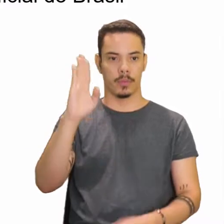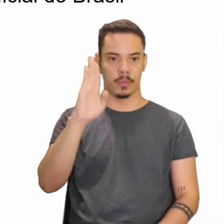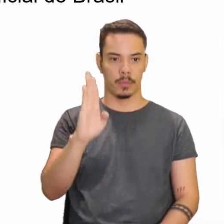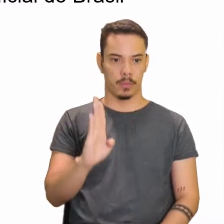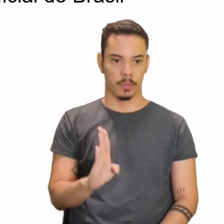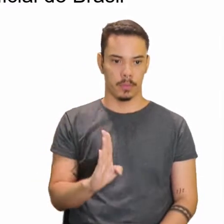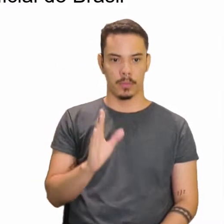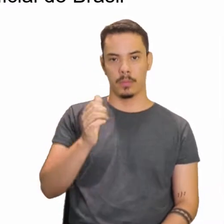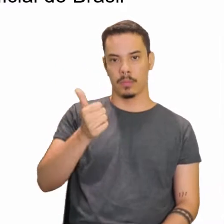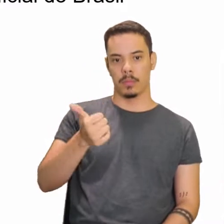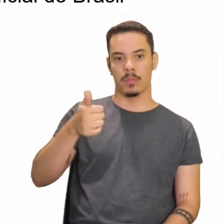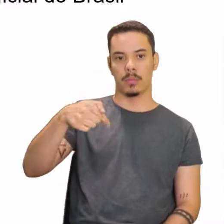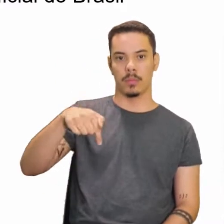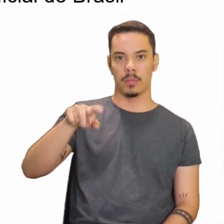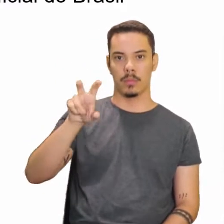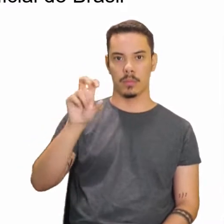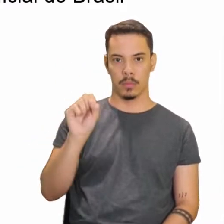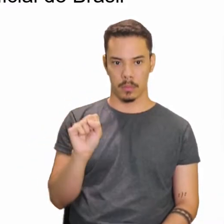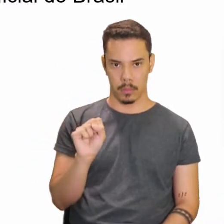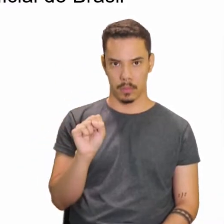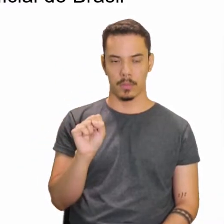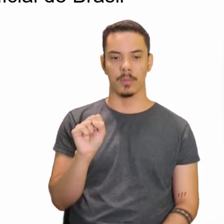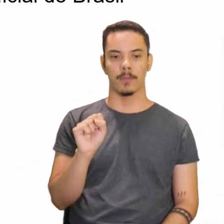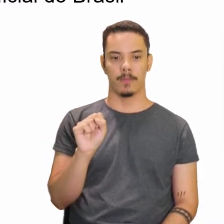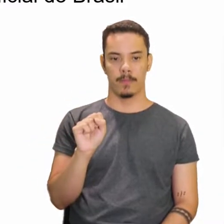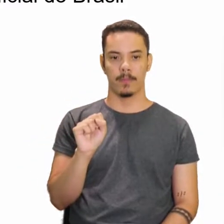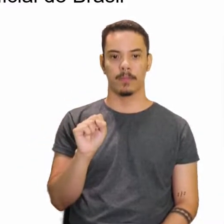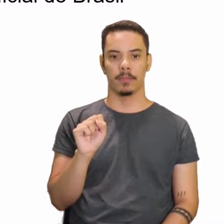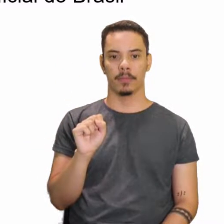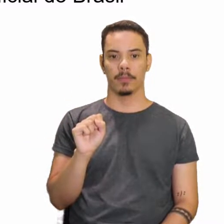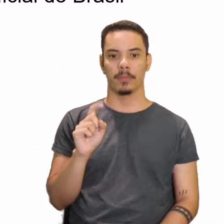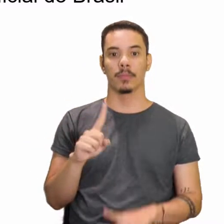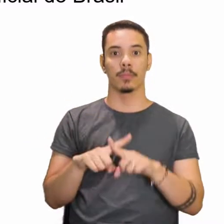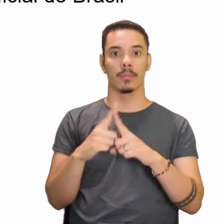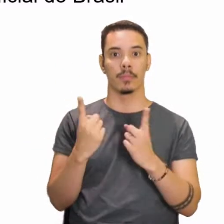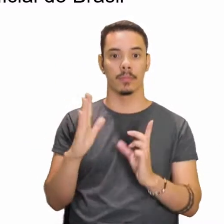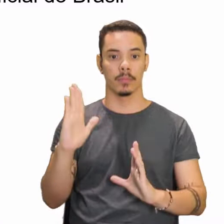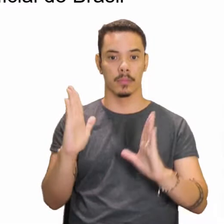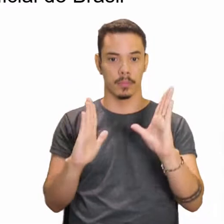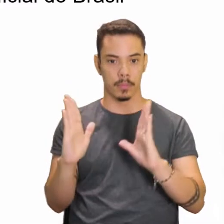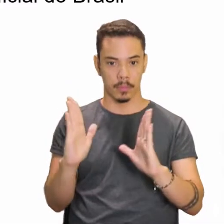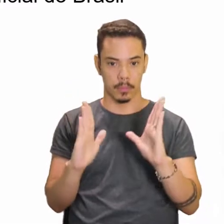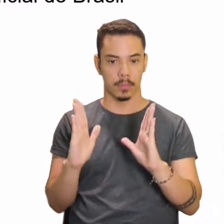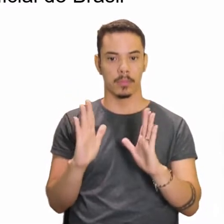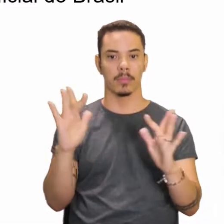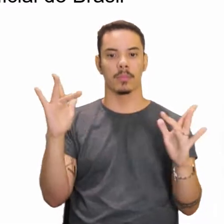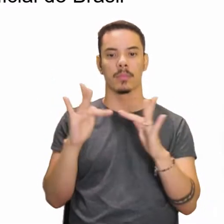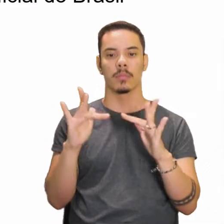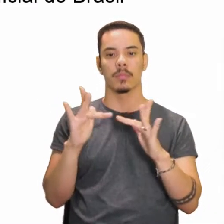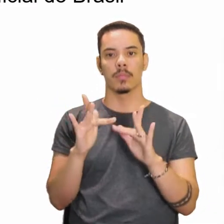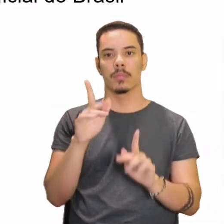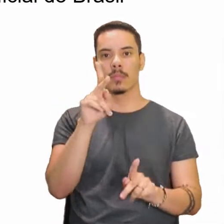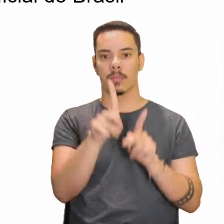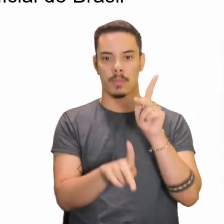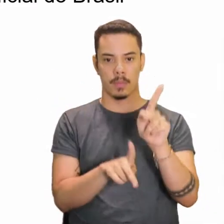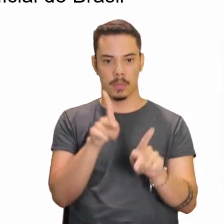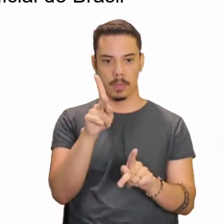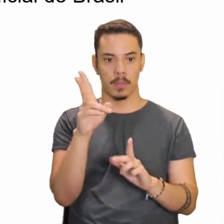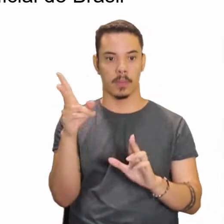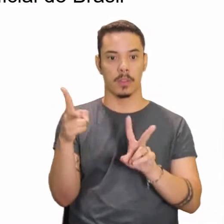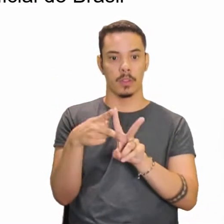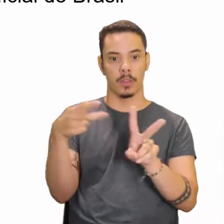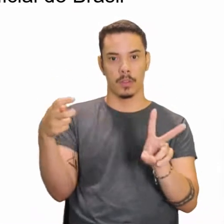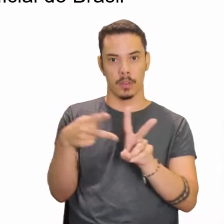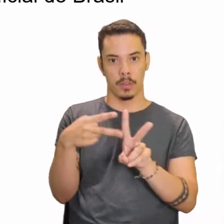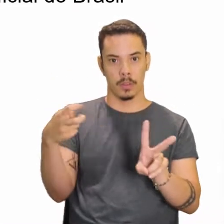Brasil em 1758. Mas nessa época, o contato com os povos